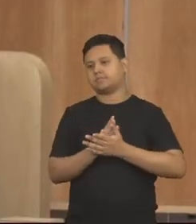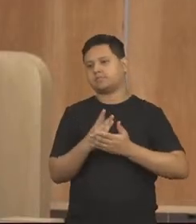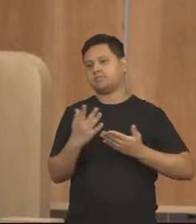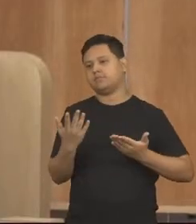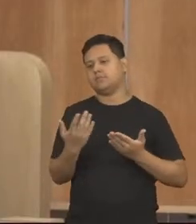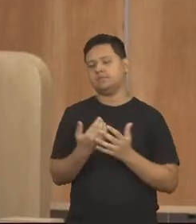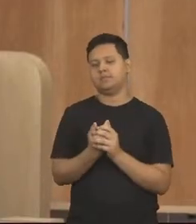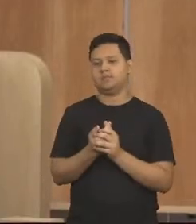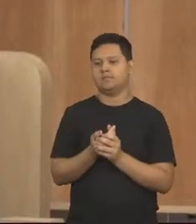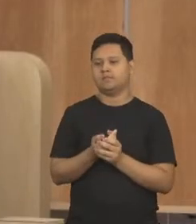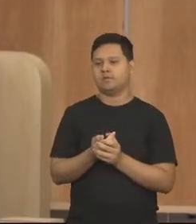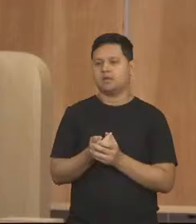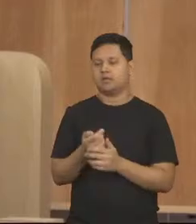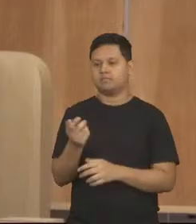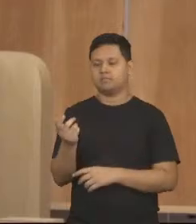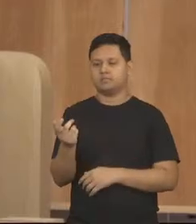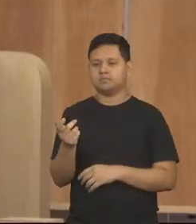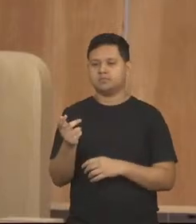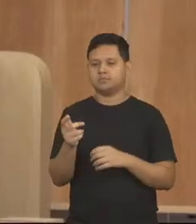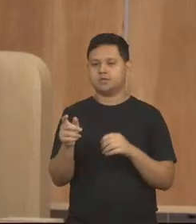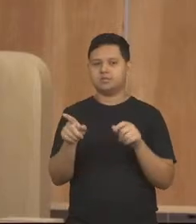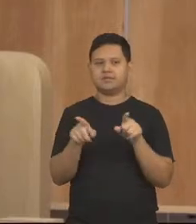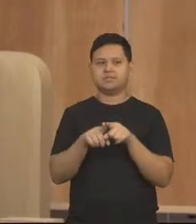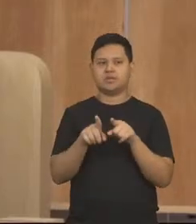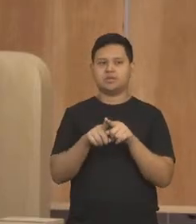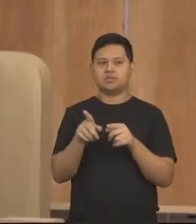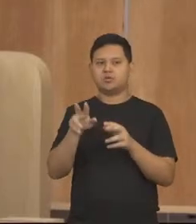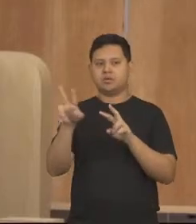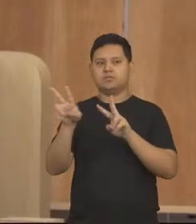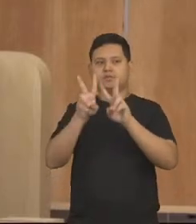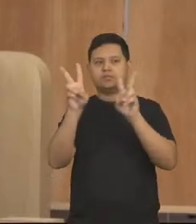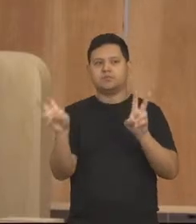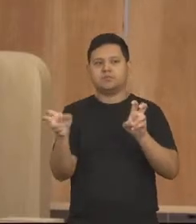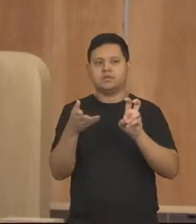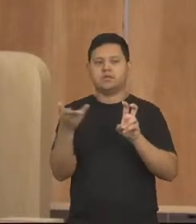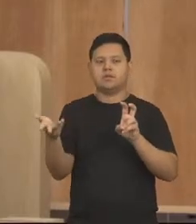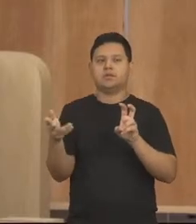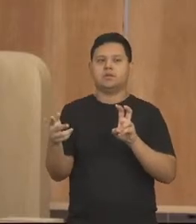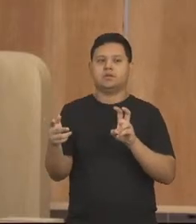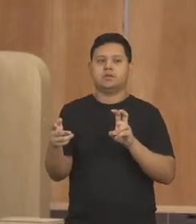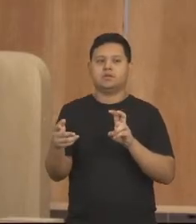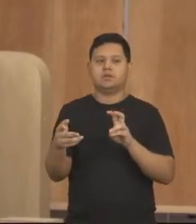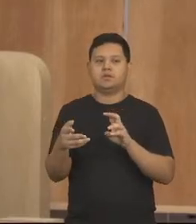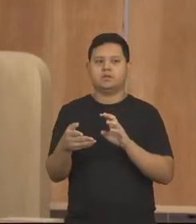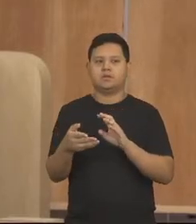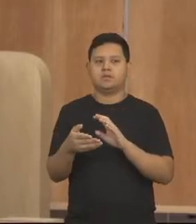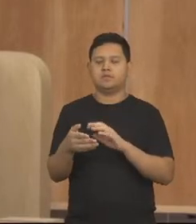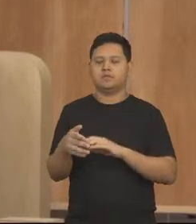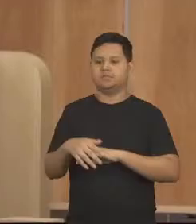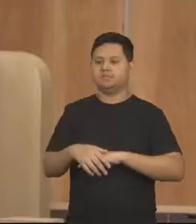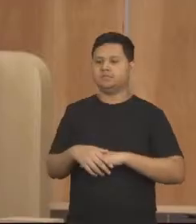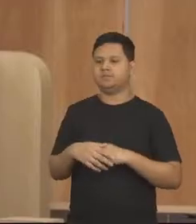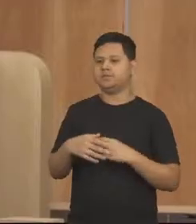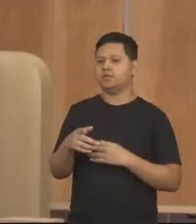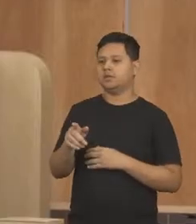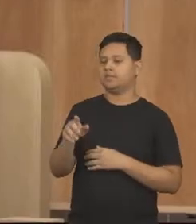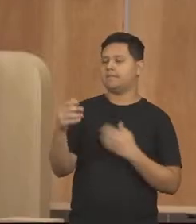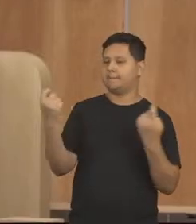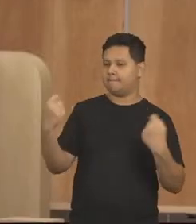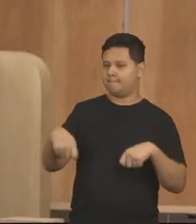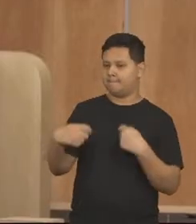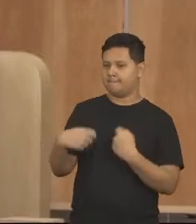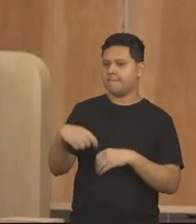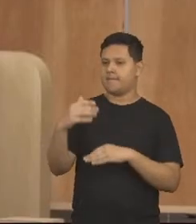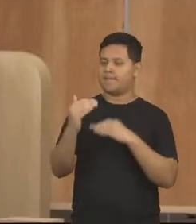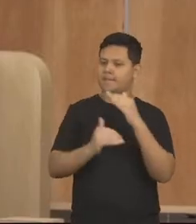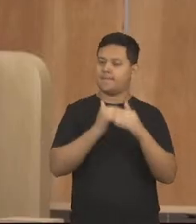de informação a respeito desse tema. A gente sabe que tem os programas, que tem os caminhos, mas a gente precisa aprimorar.